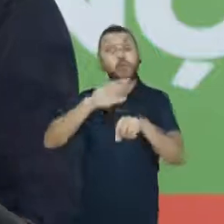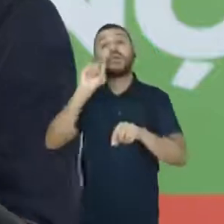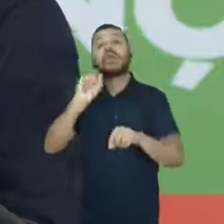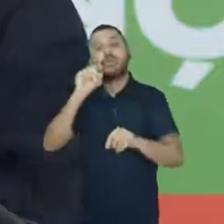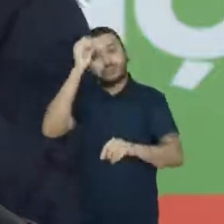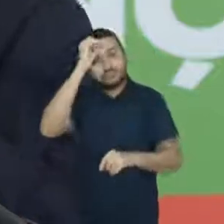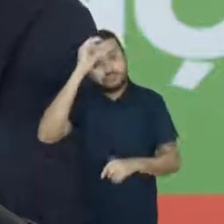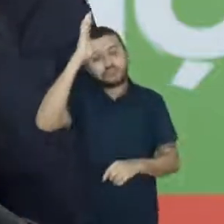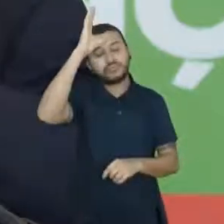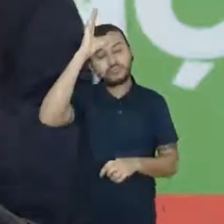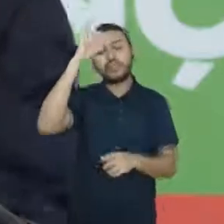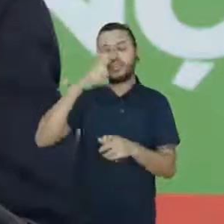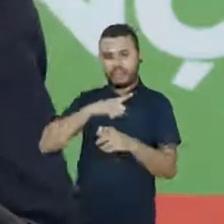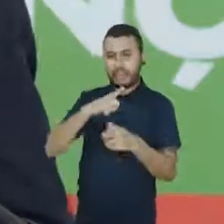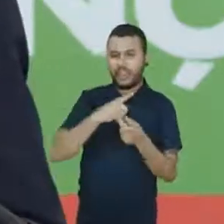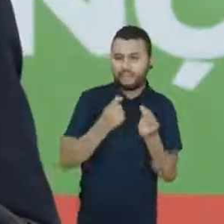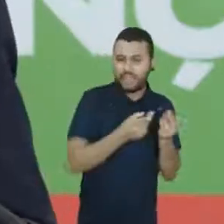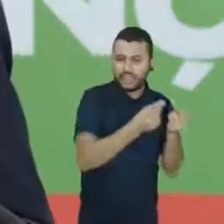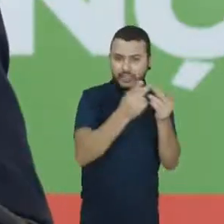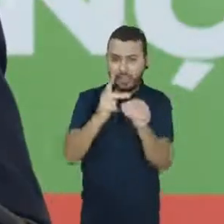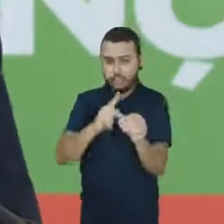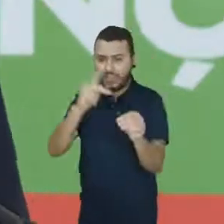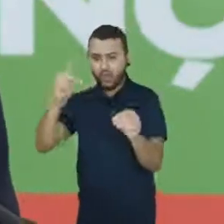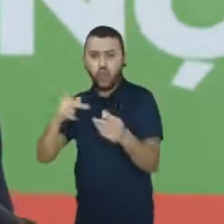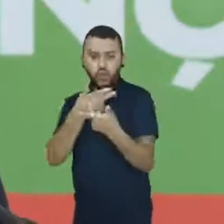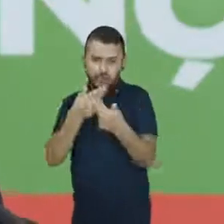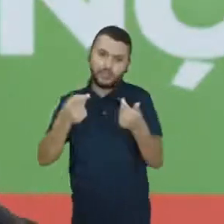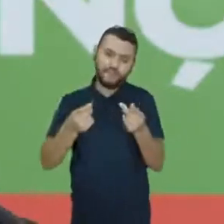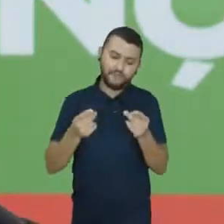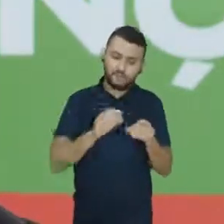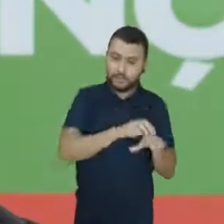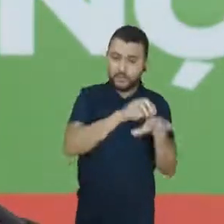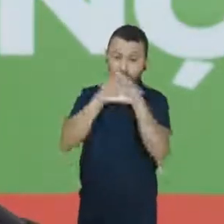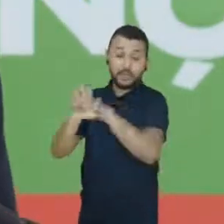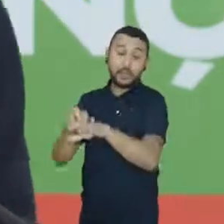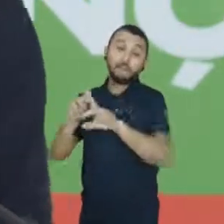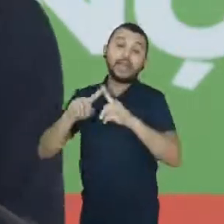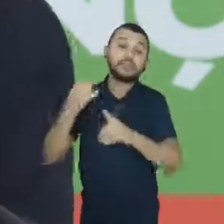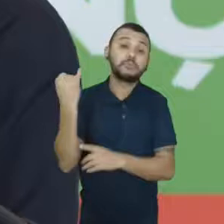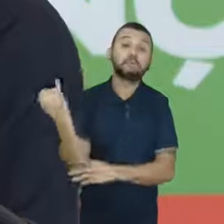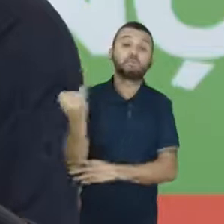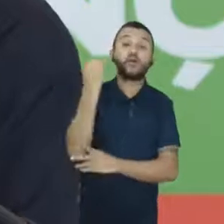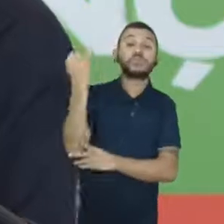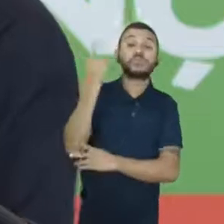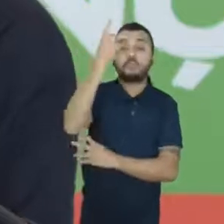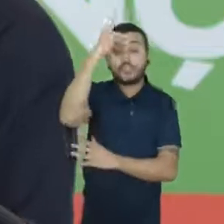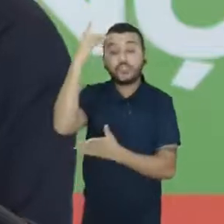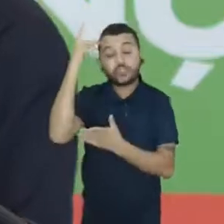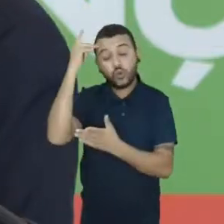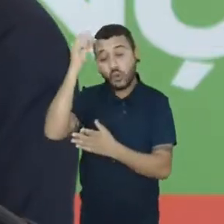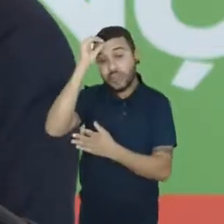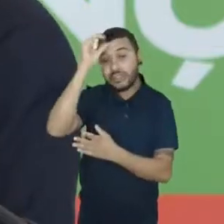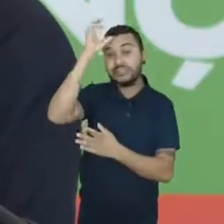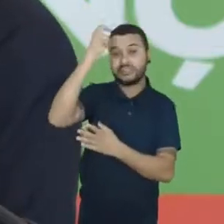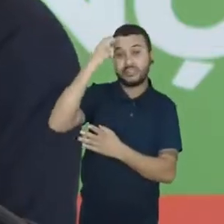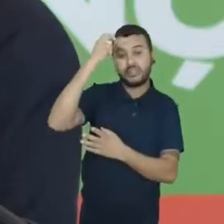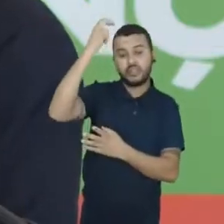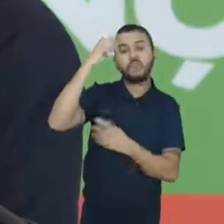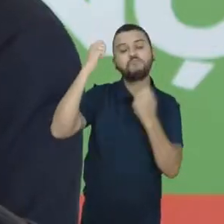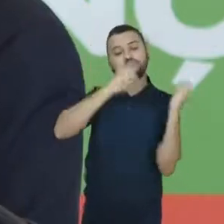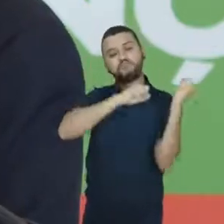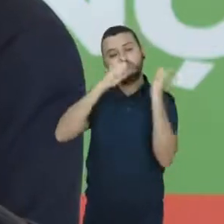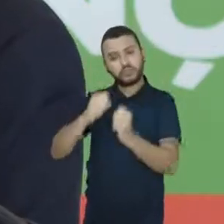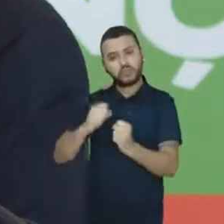exportar commodities, quer exportar outras coisas, mas, sobretudo, exportar inteligência, que é o que o Brasil pode ter condições de